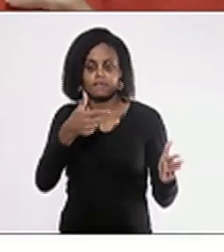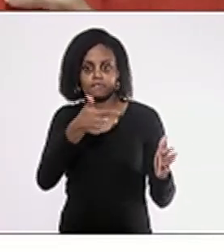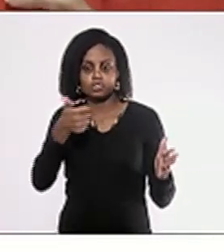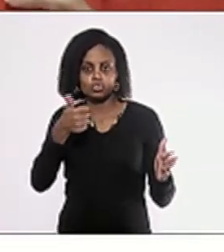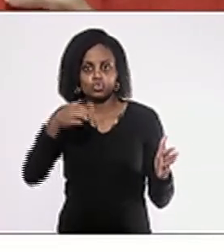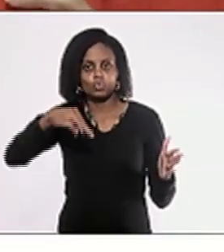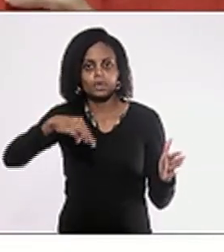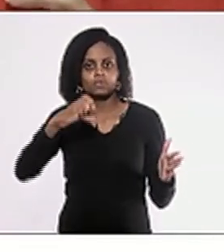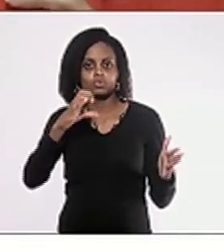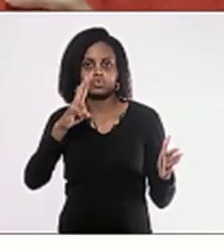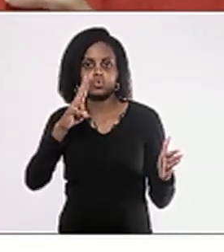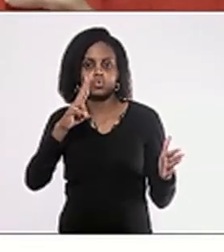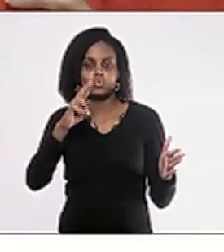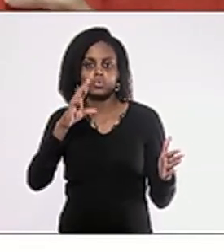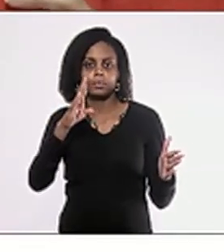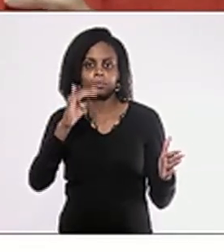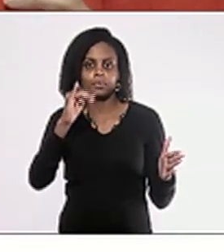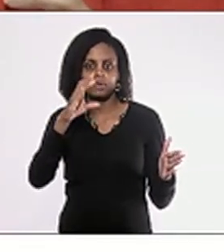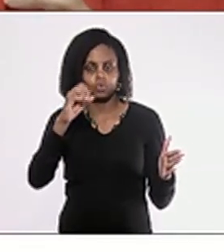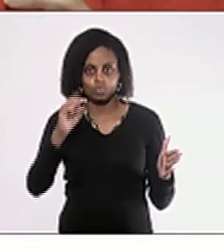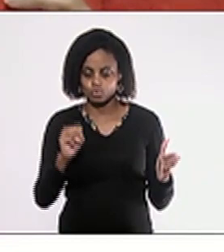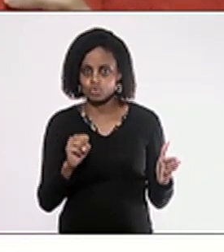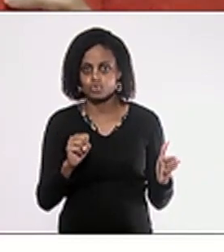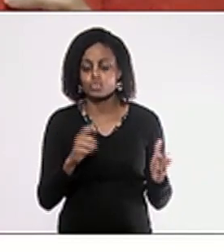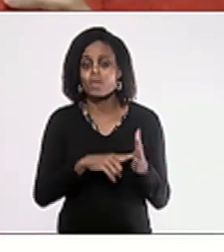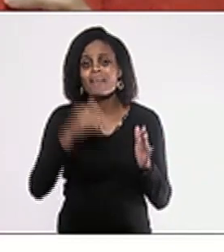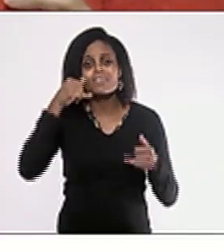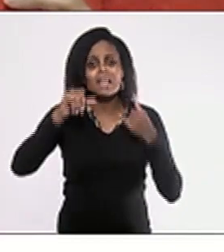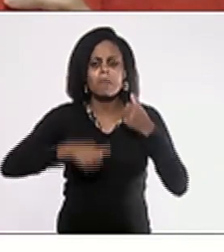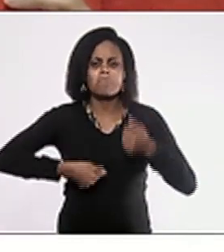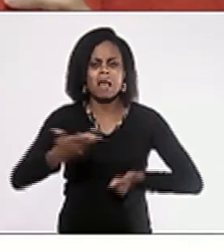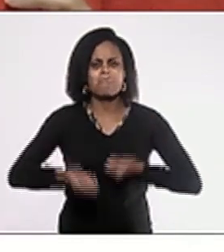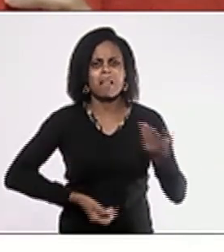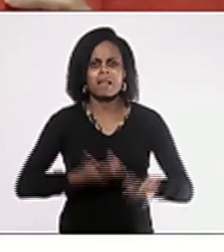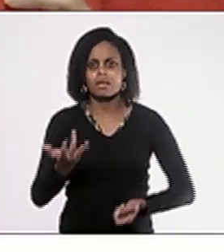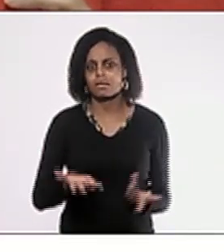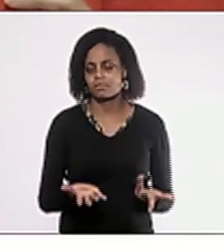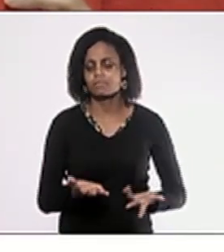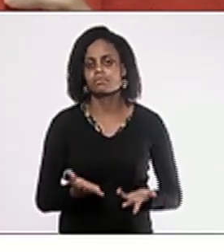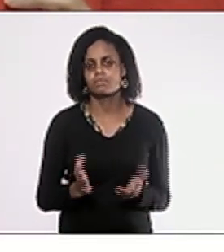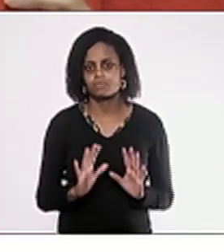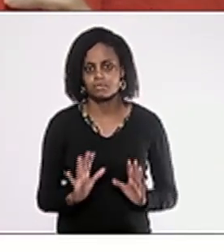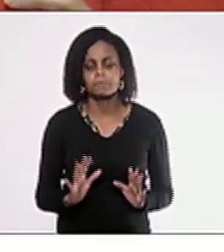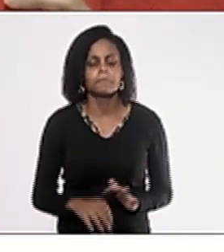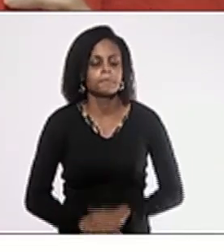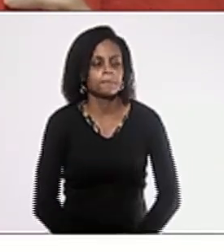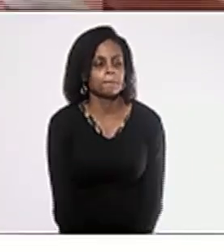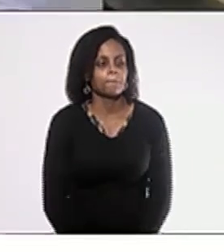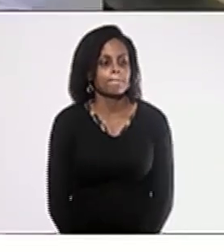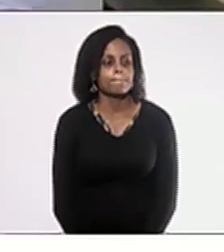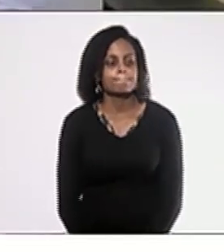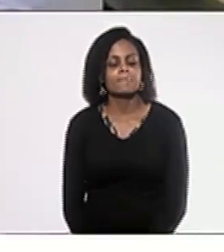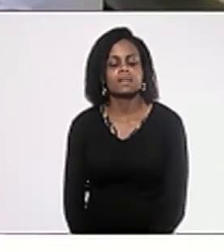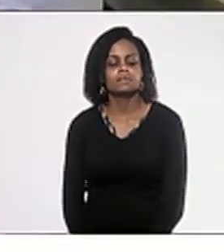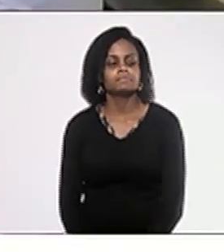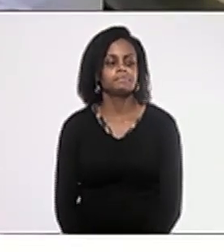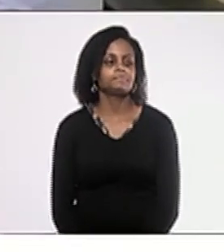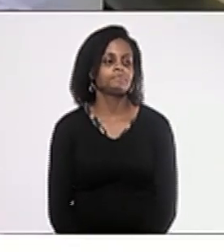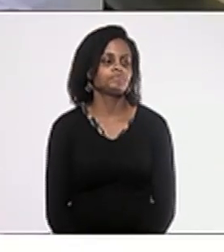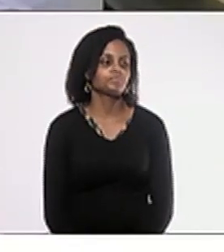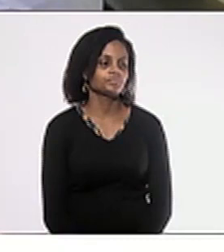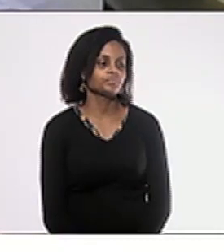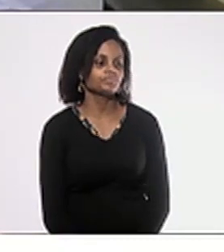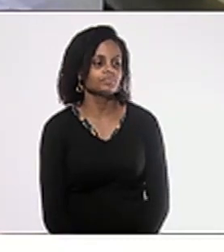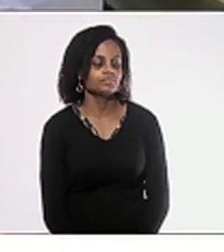o desperdício. Não tem objetivo nenhum de penalizar o consumidor. Entendi. Em